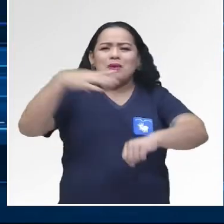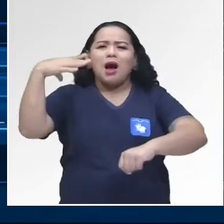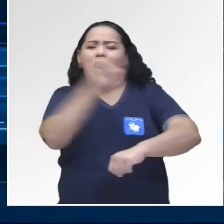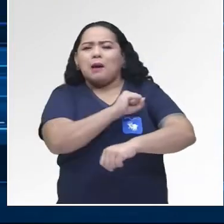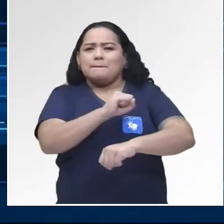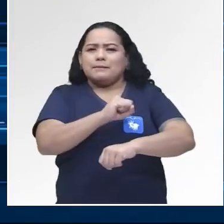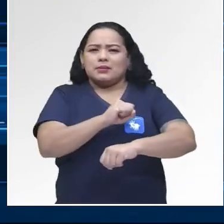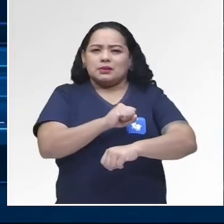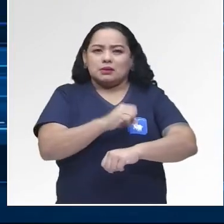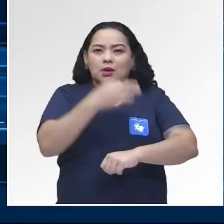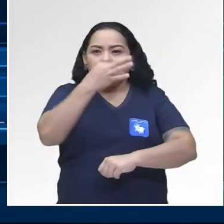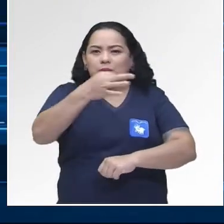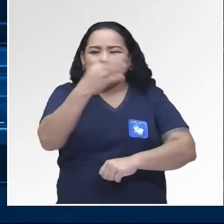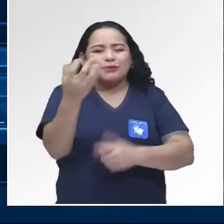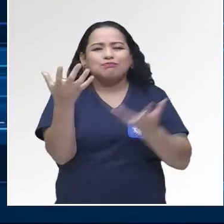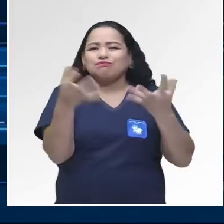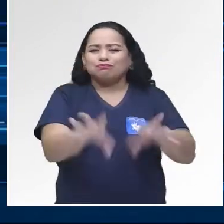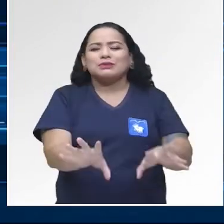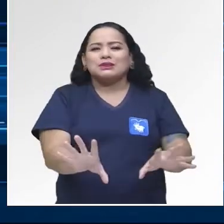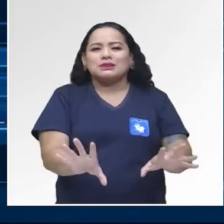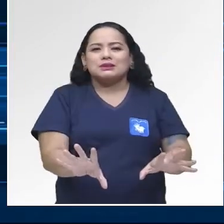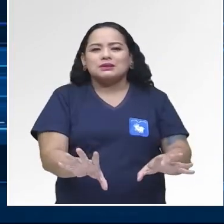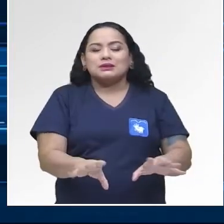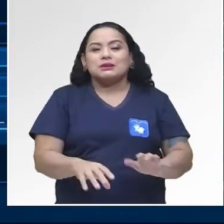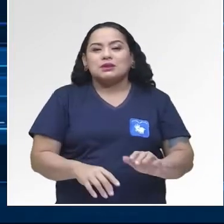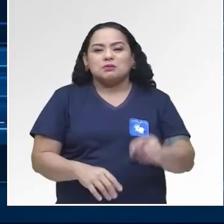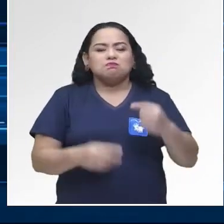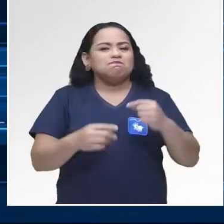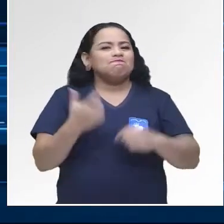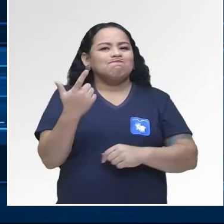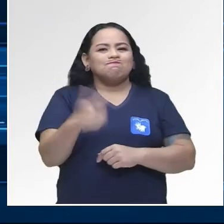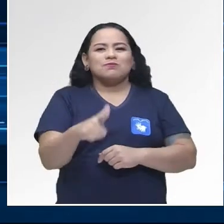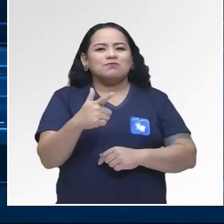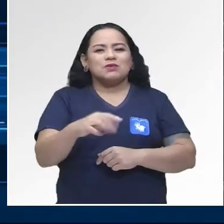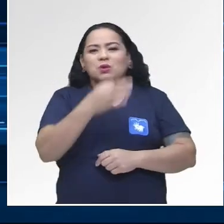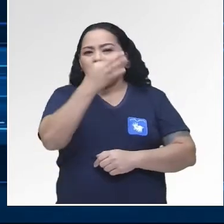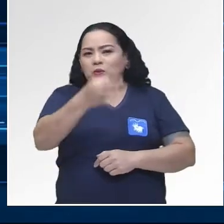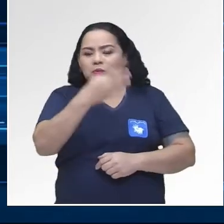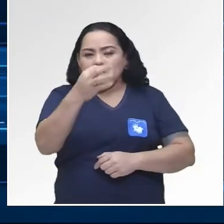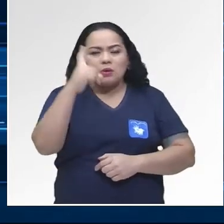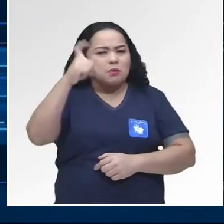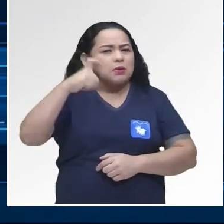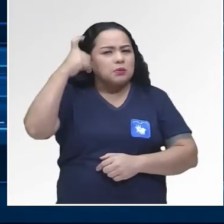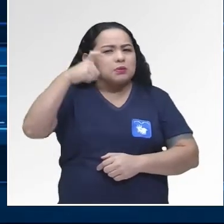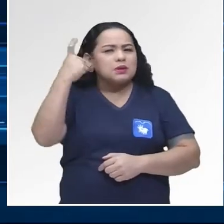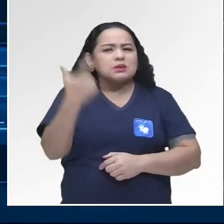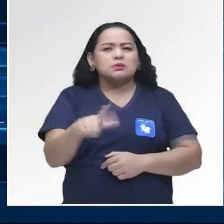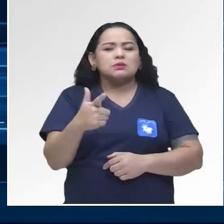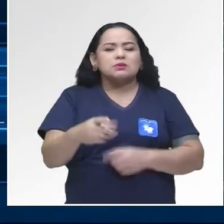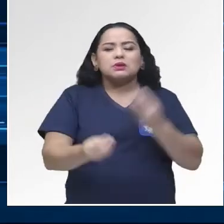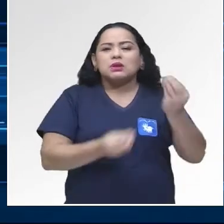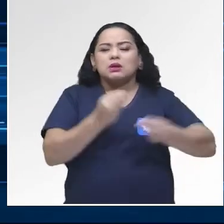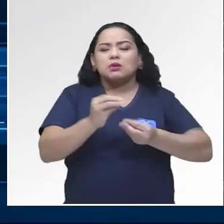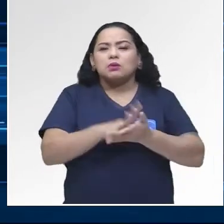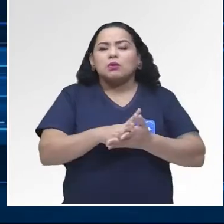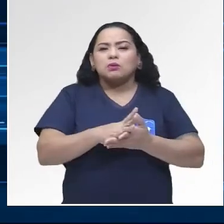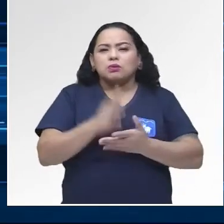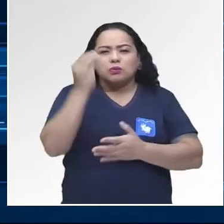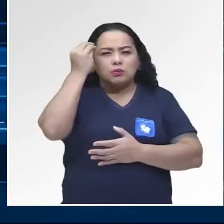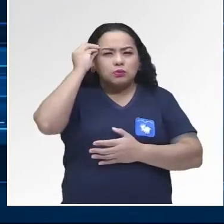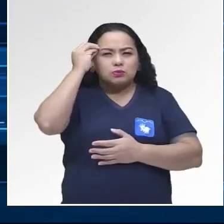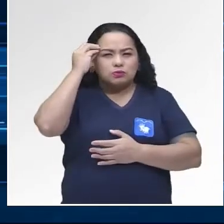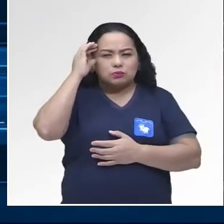de crítica. Então, acrítico, ele não tem essa preocupação com uma visão